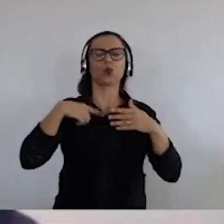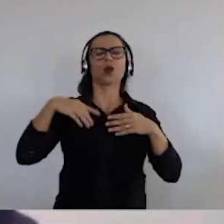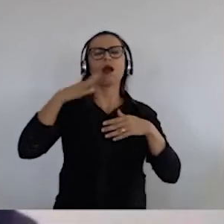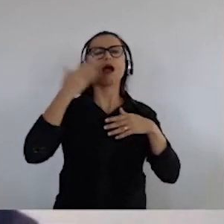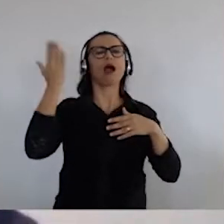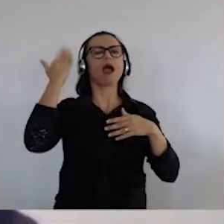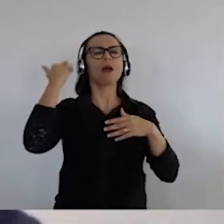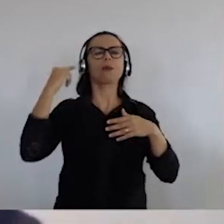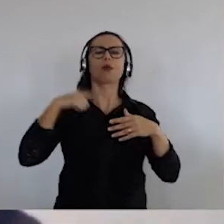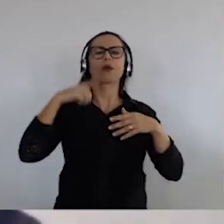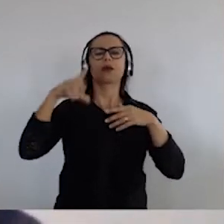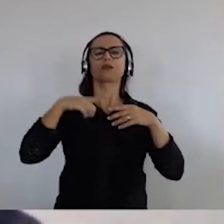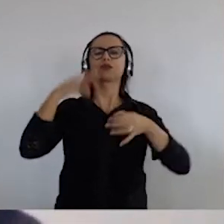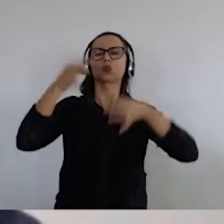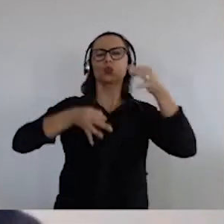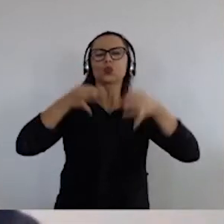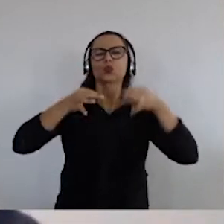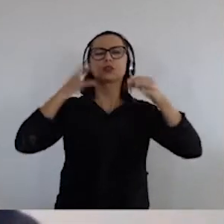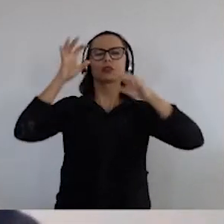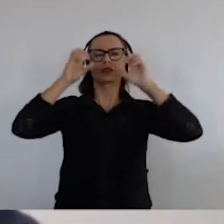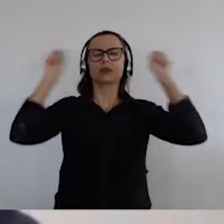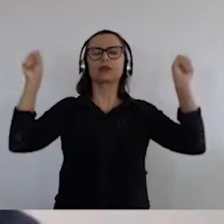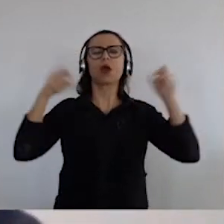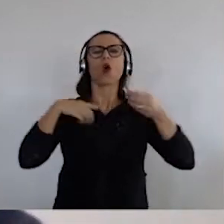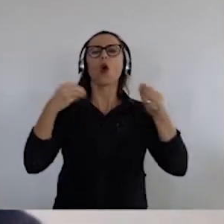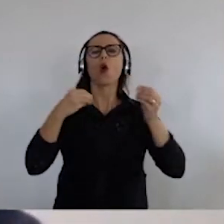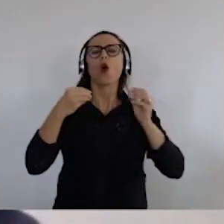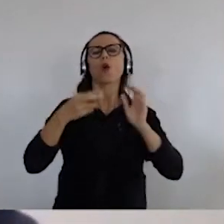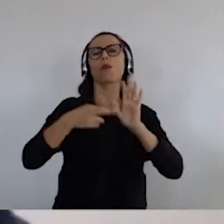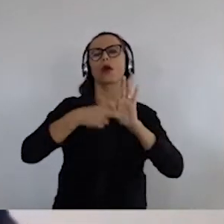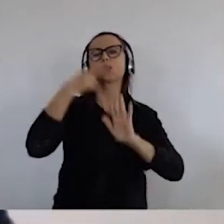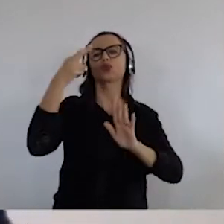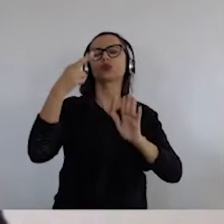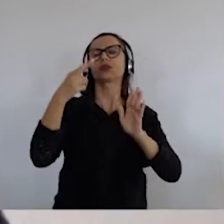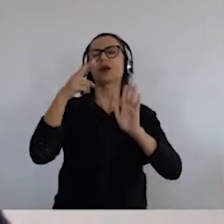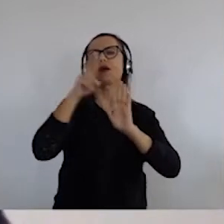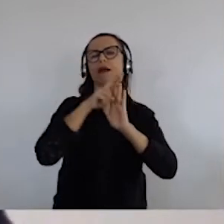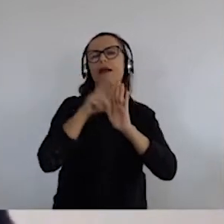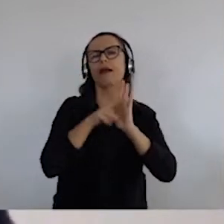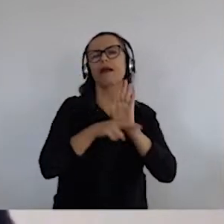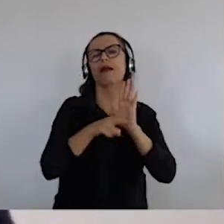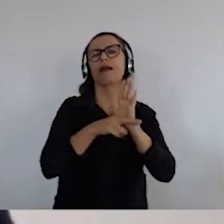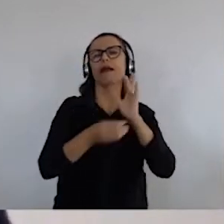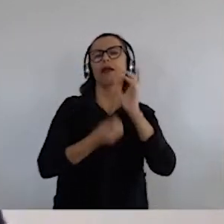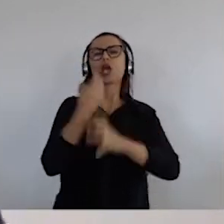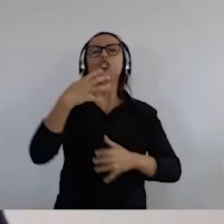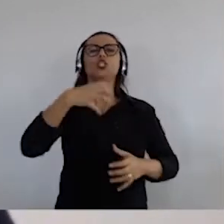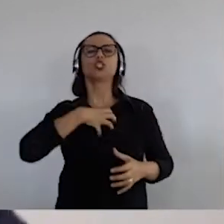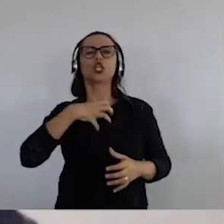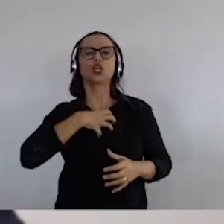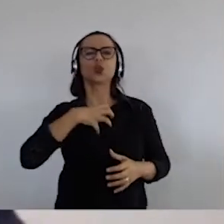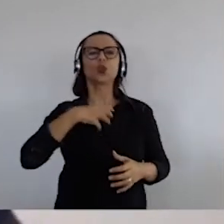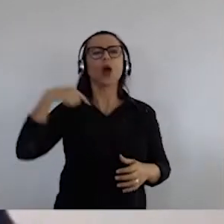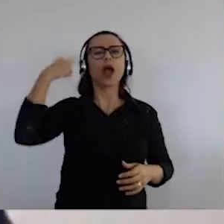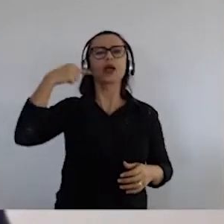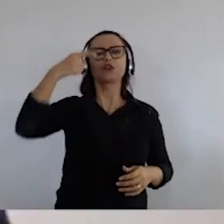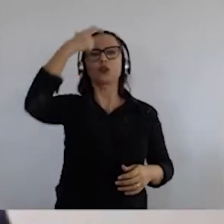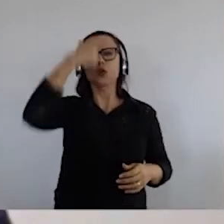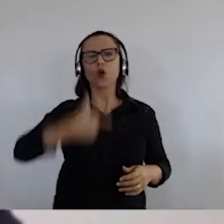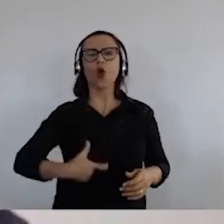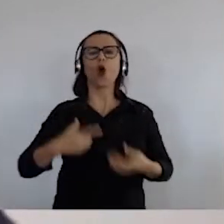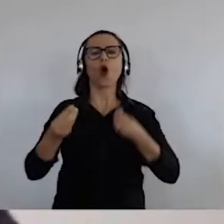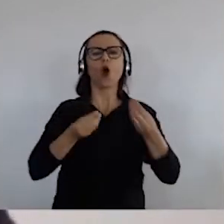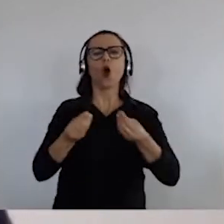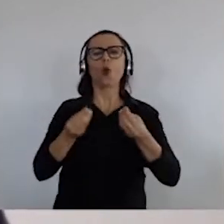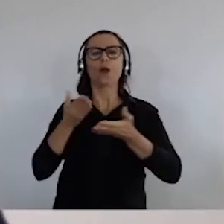tribunais brasileiros deitarem regulamentação sobre a forma como os advogados devem ser